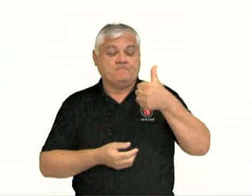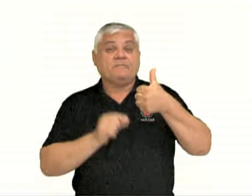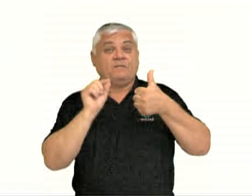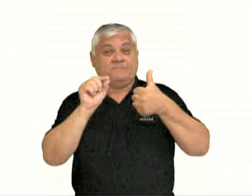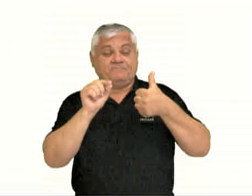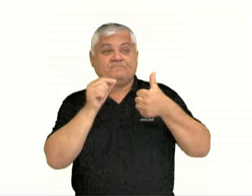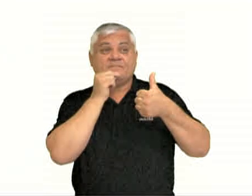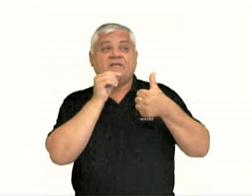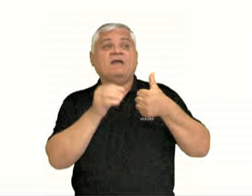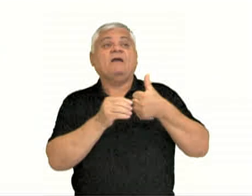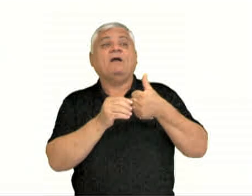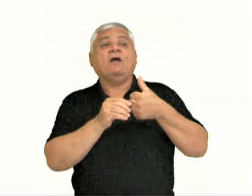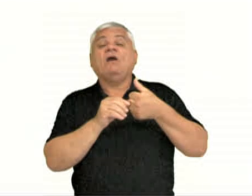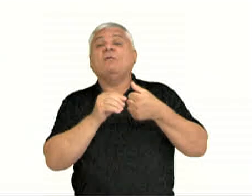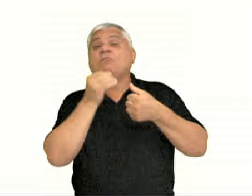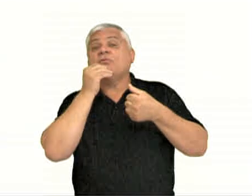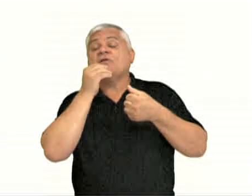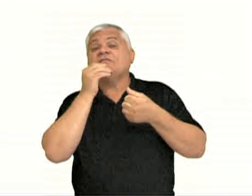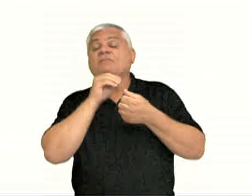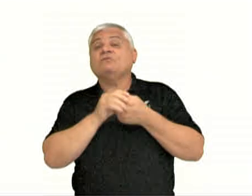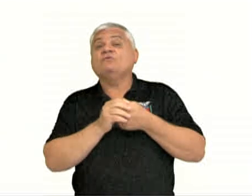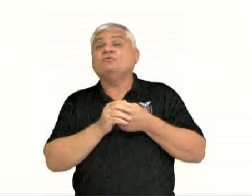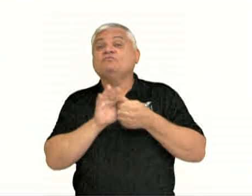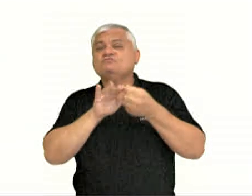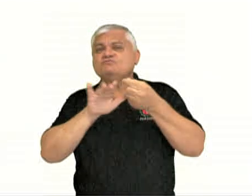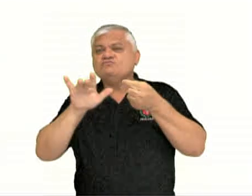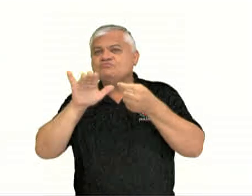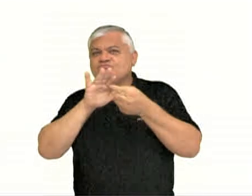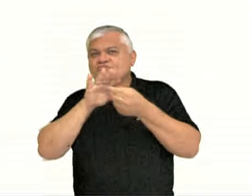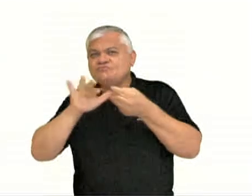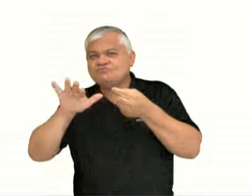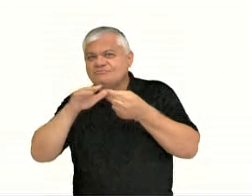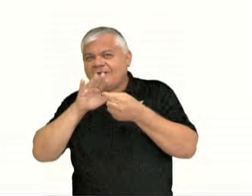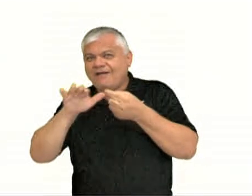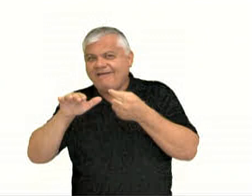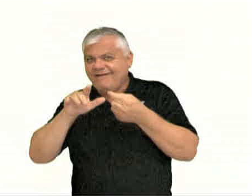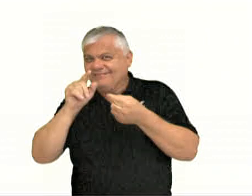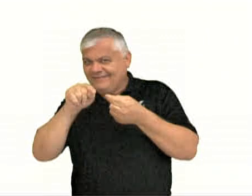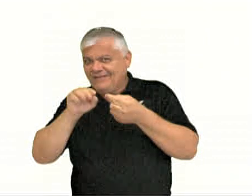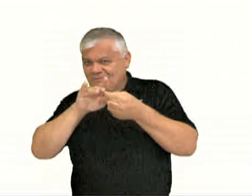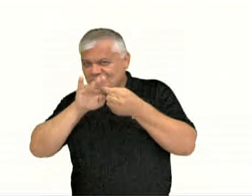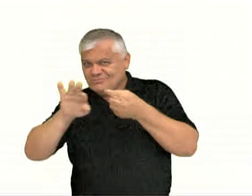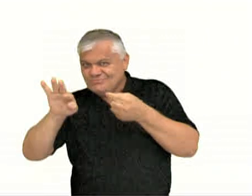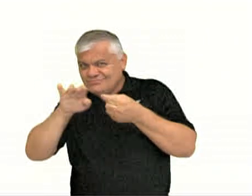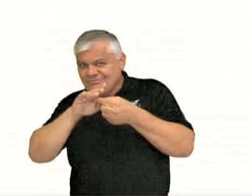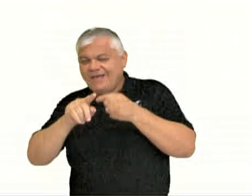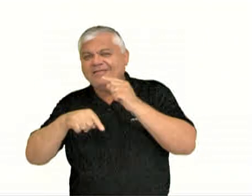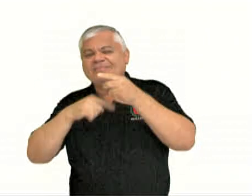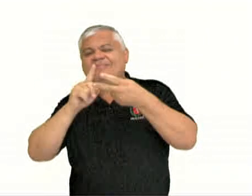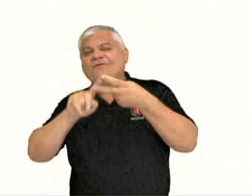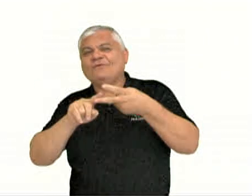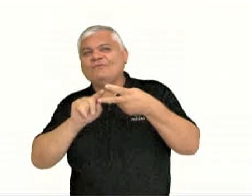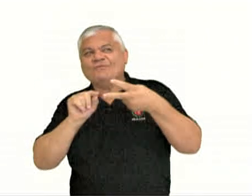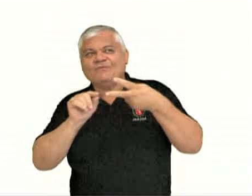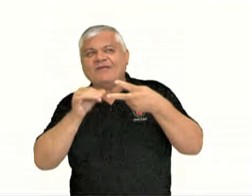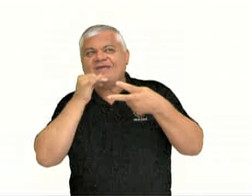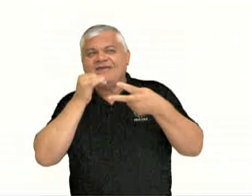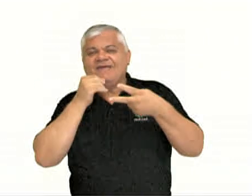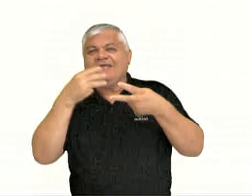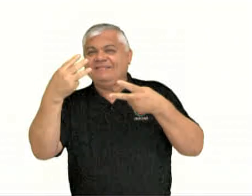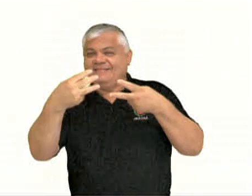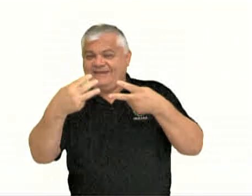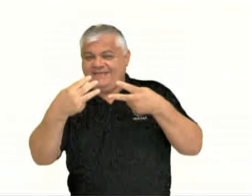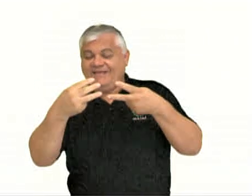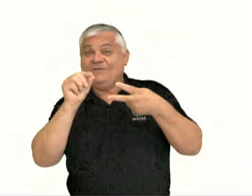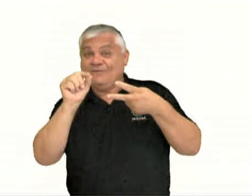o evento 1, que é a formação dos esporos haploides lá no esporófito. Na sequência, o evento